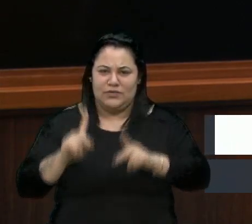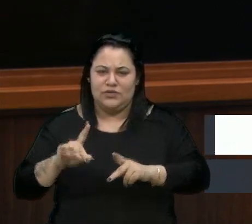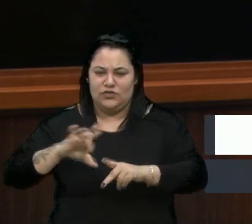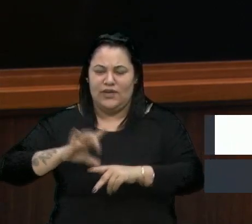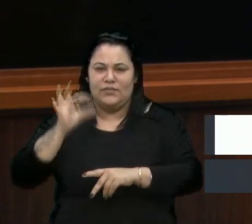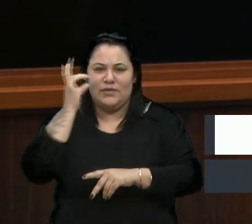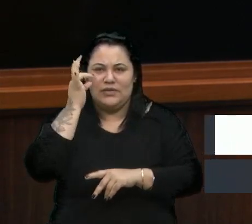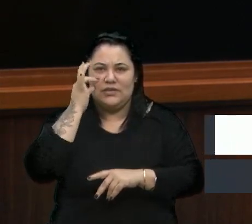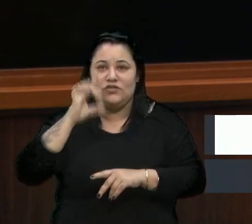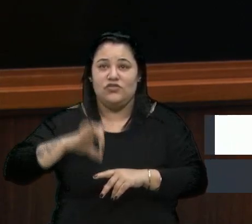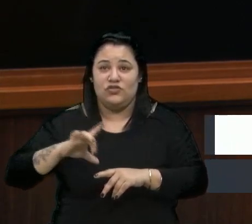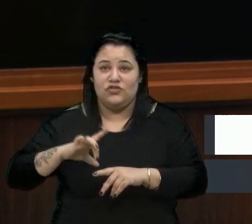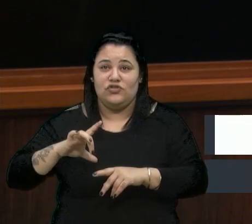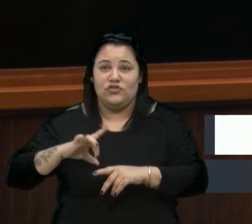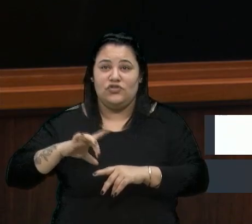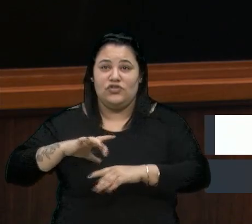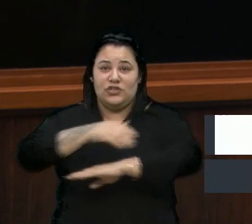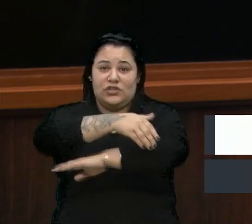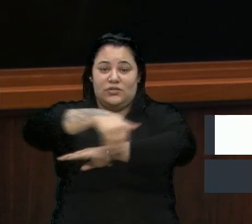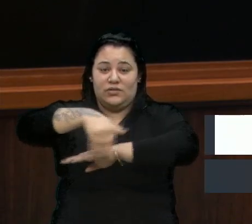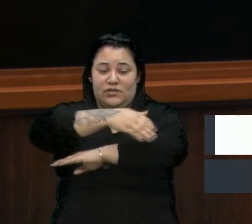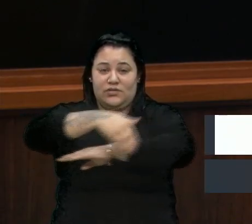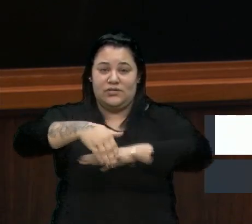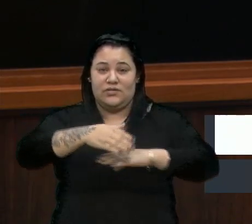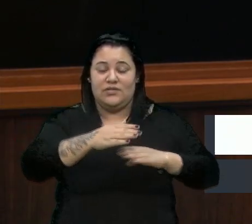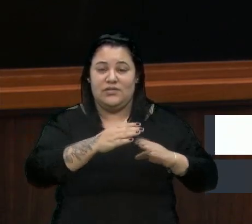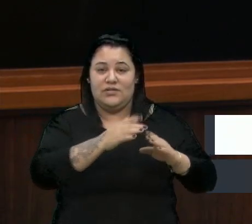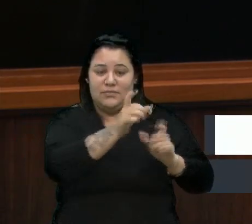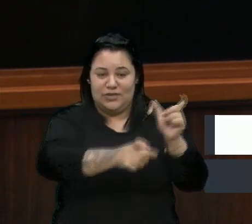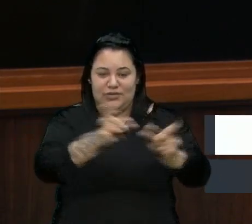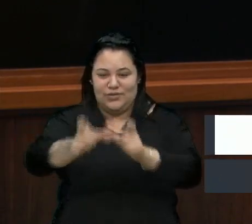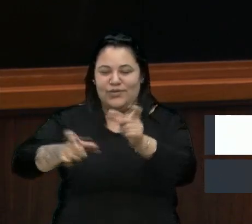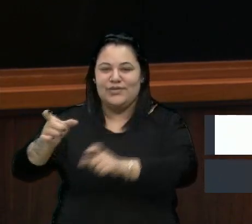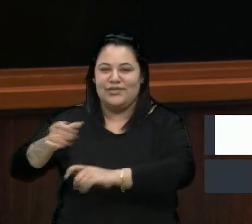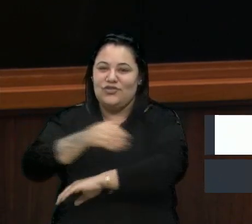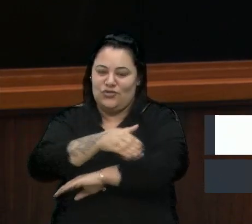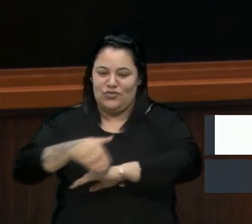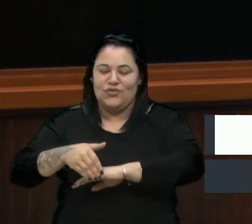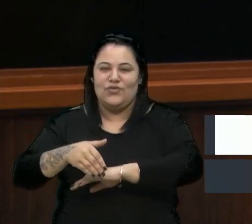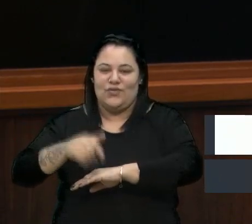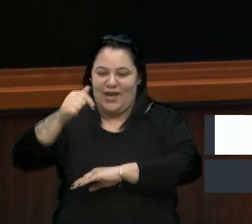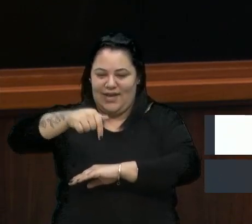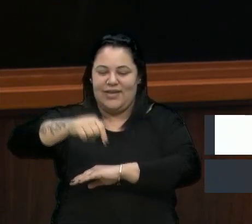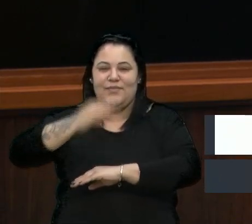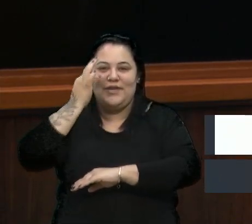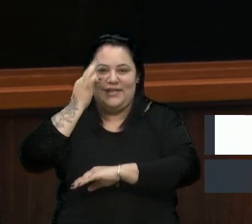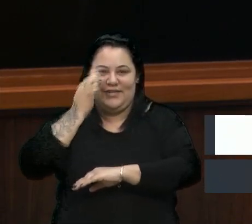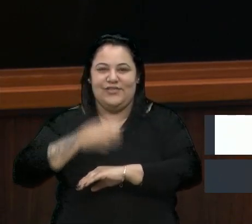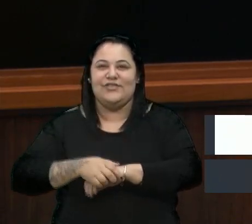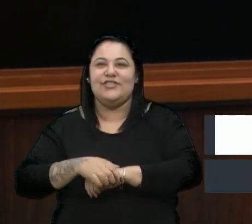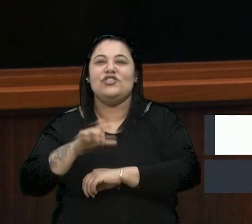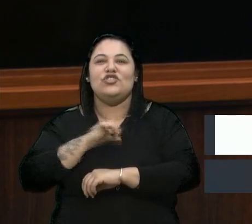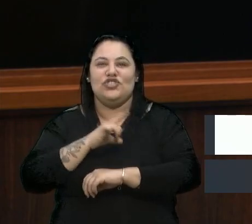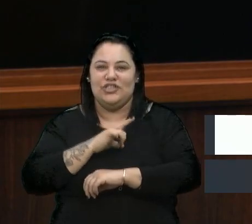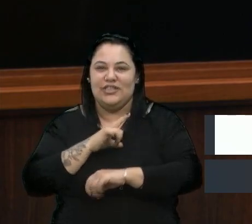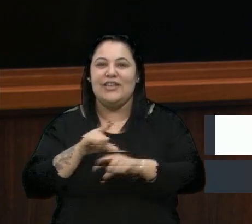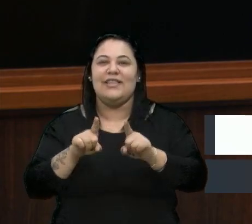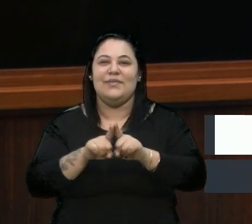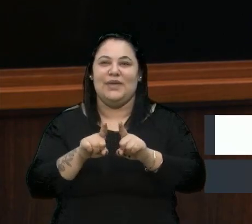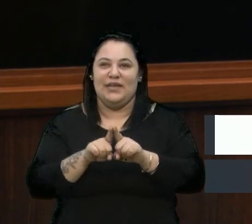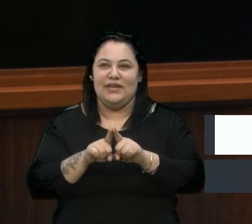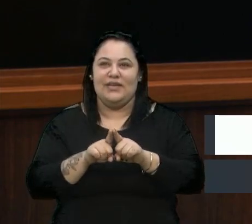tinha moradores de ruas aqui presente. Tinha moradores em situação de rua. Tinha